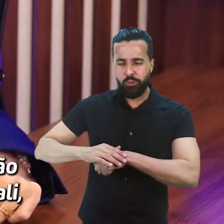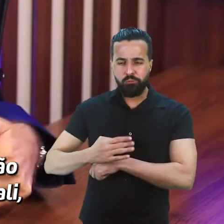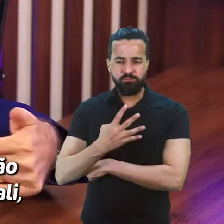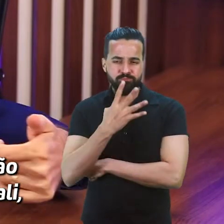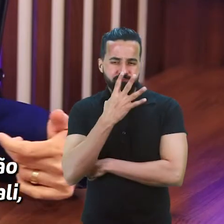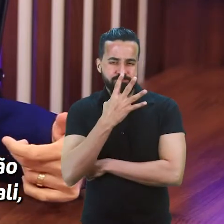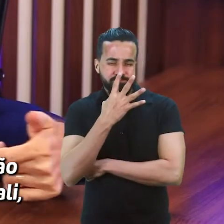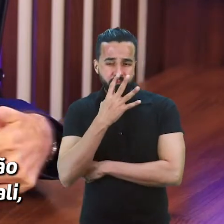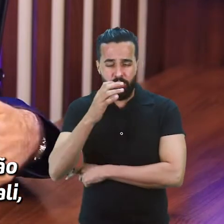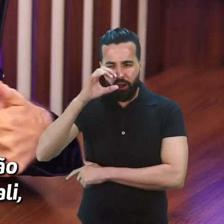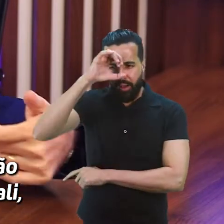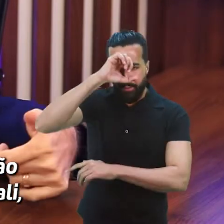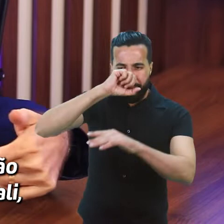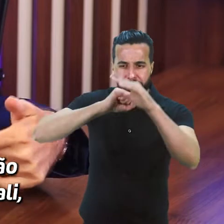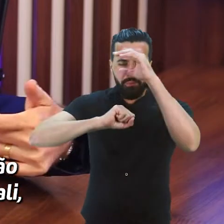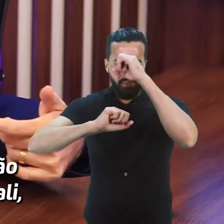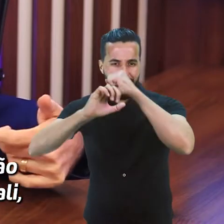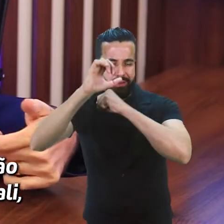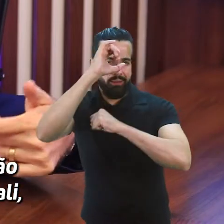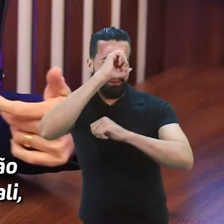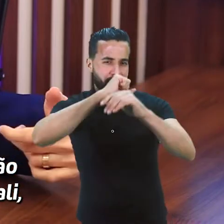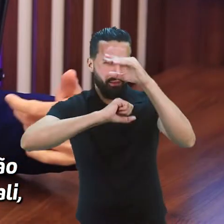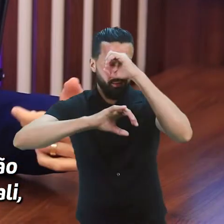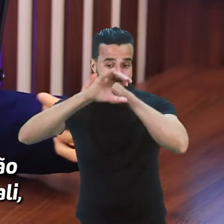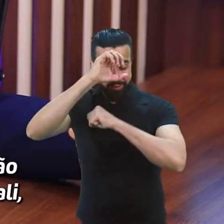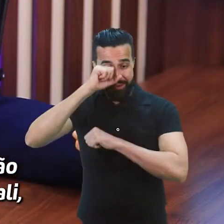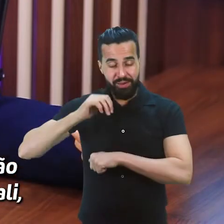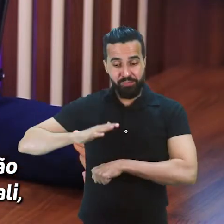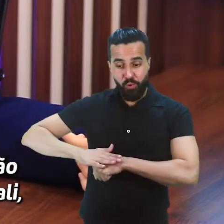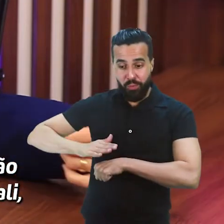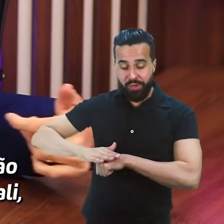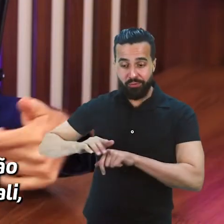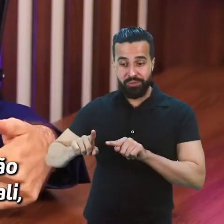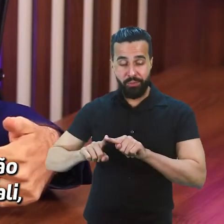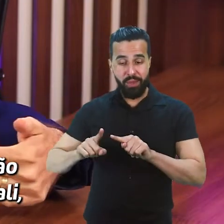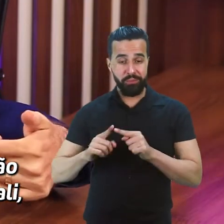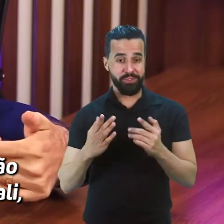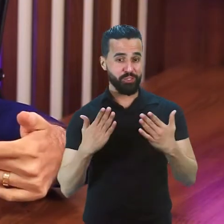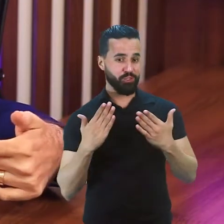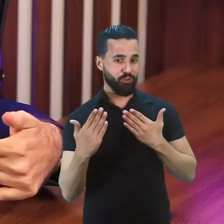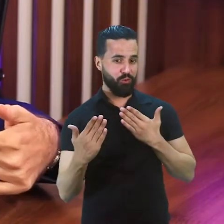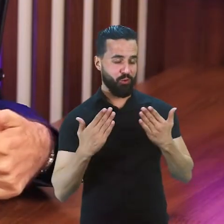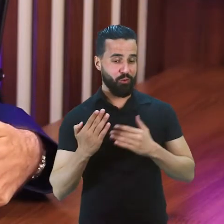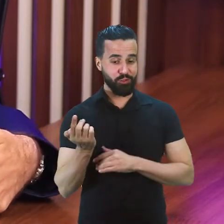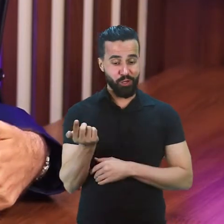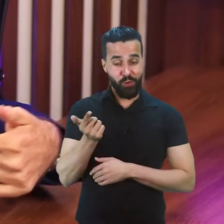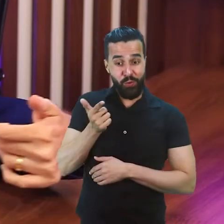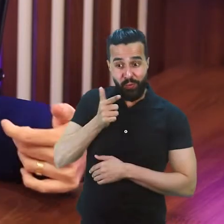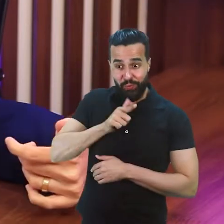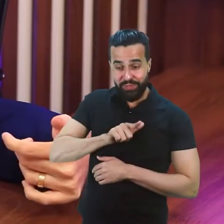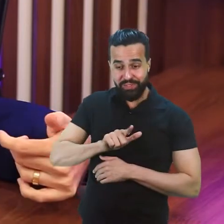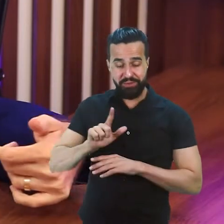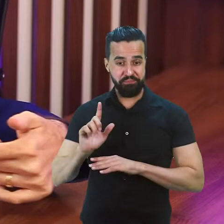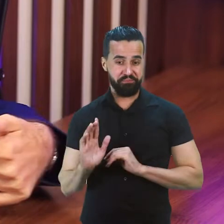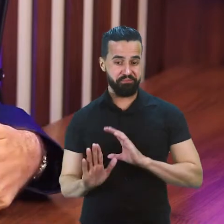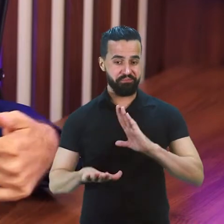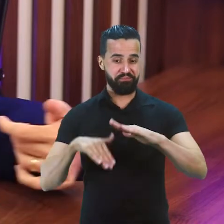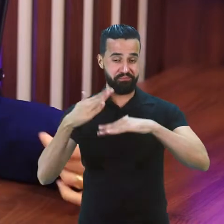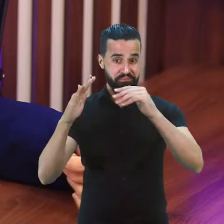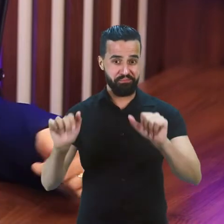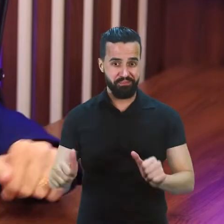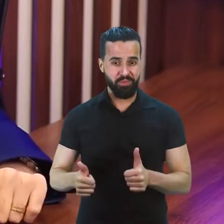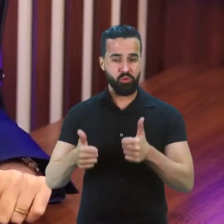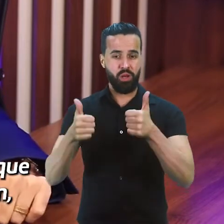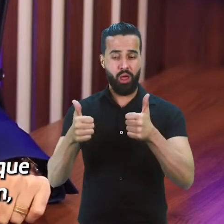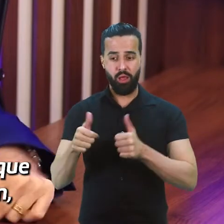né? E já foi meu momento até de recuperação psicológica também. Lógico, começou ali, não é que começou ali e